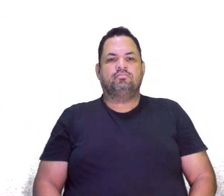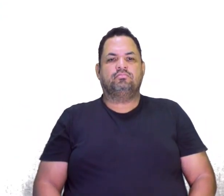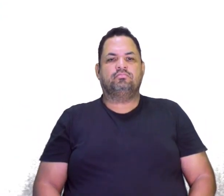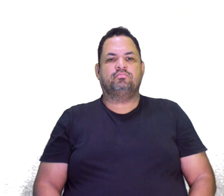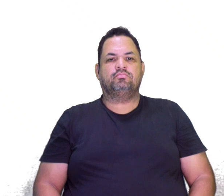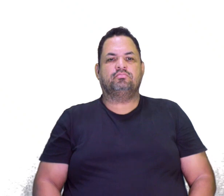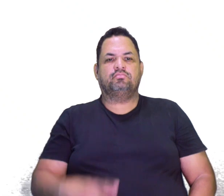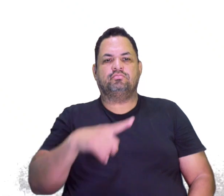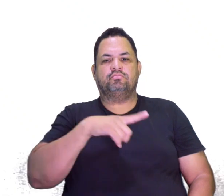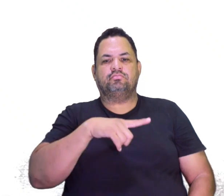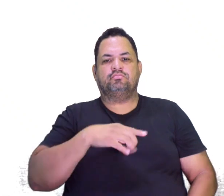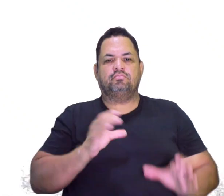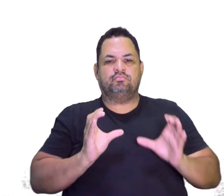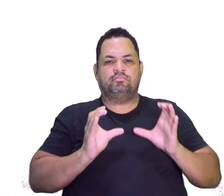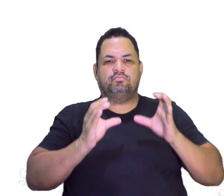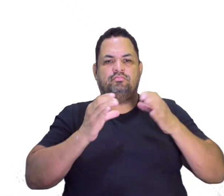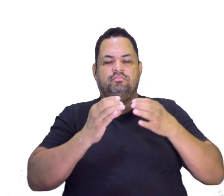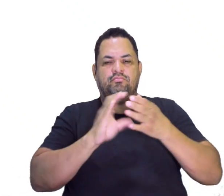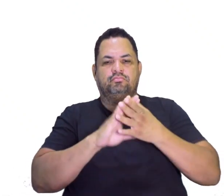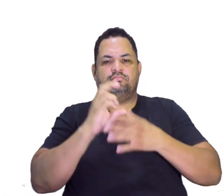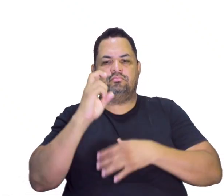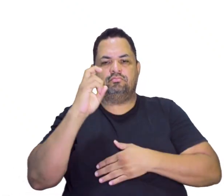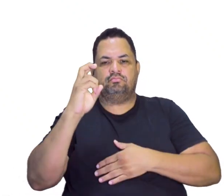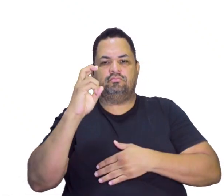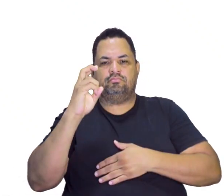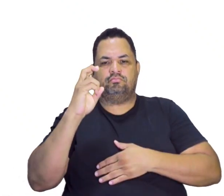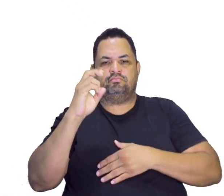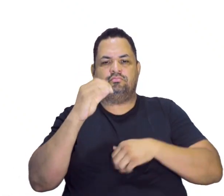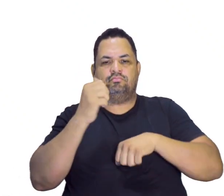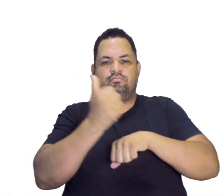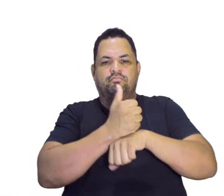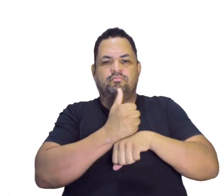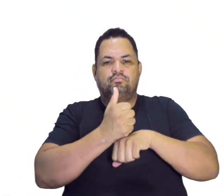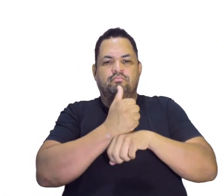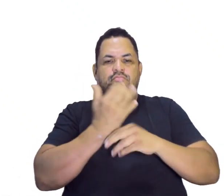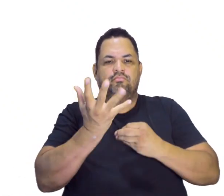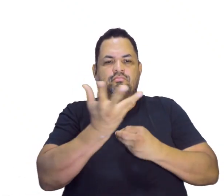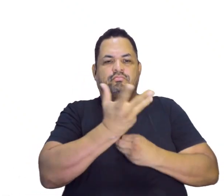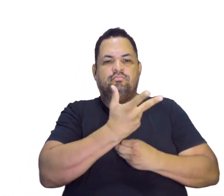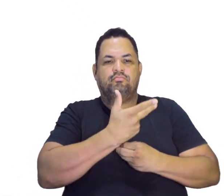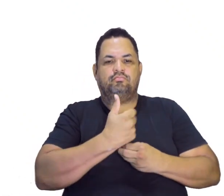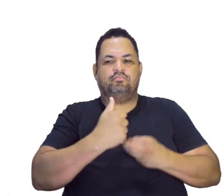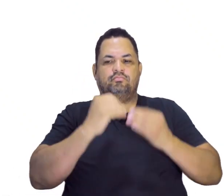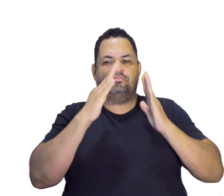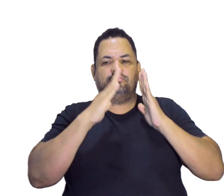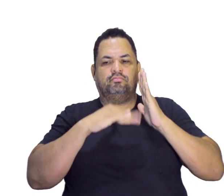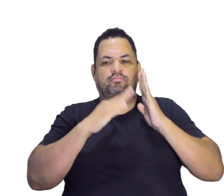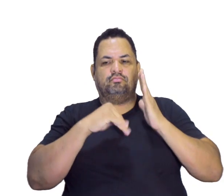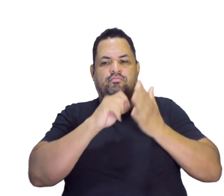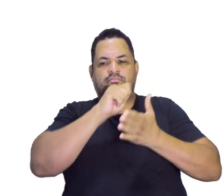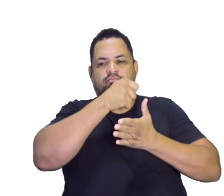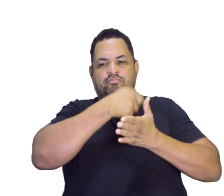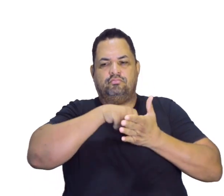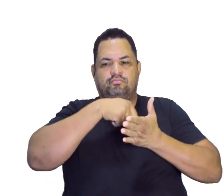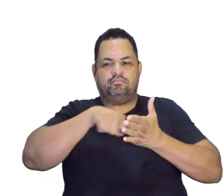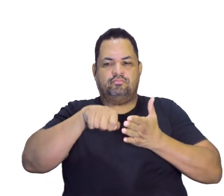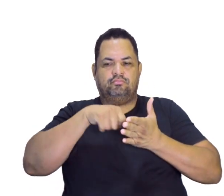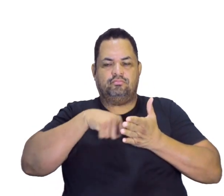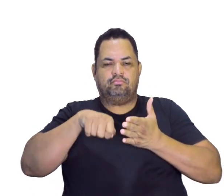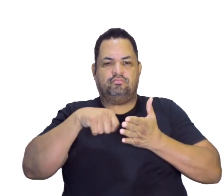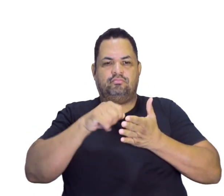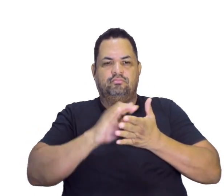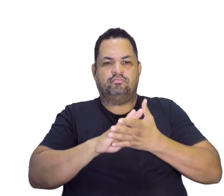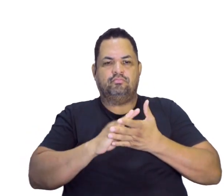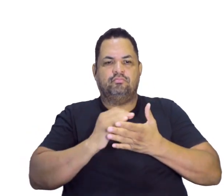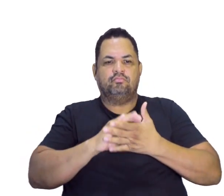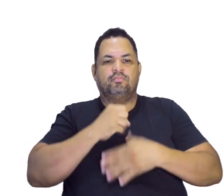aqui o grupo dos cinco, são os 5 pessoas, entre artistas plásticos, escritores